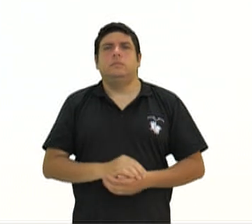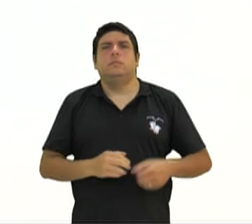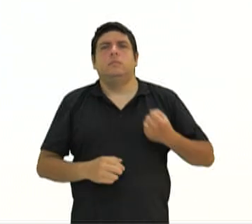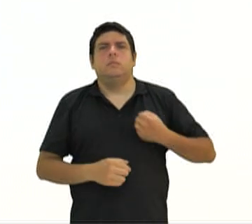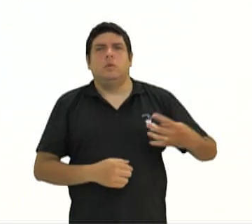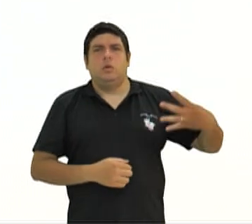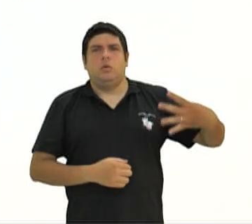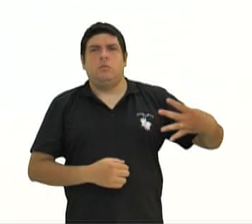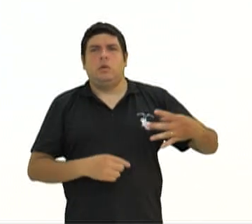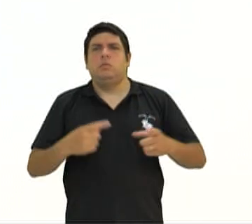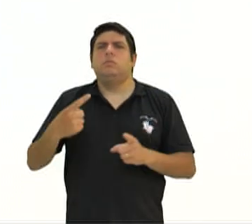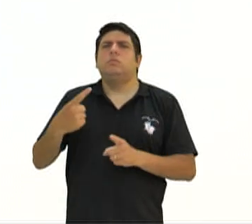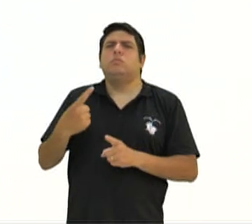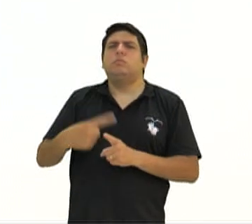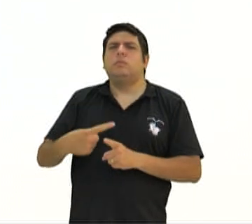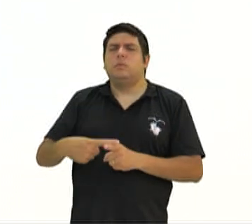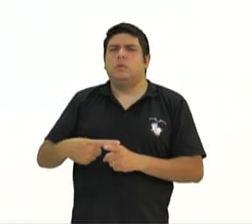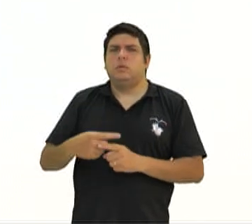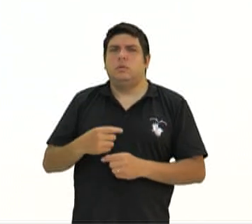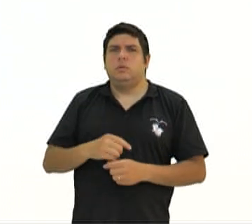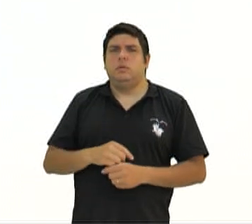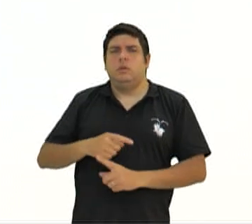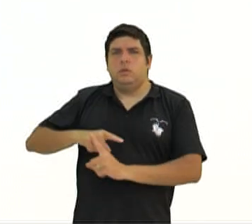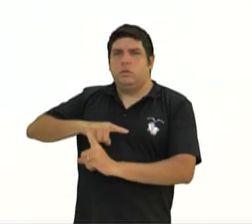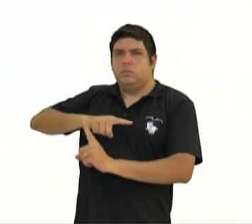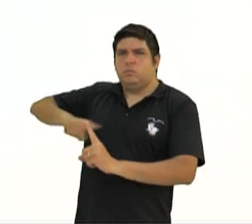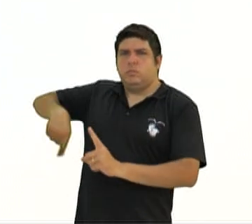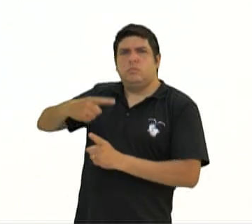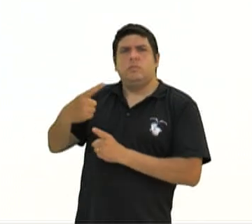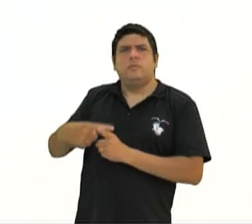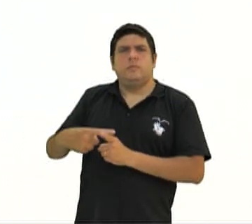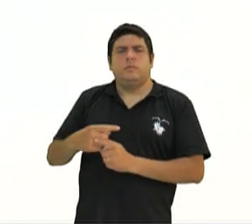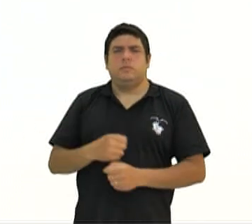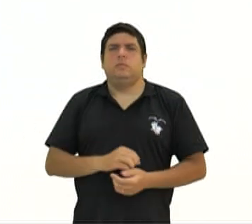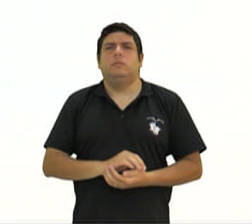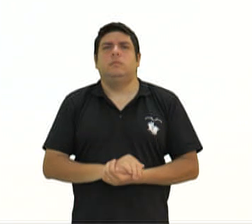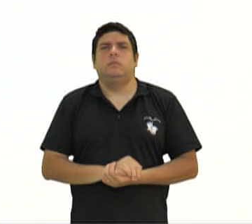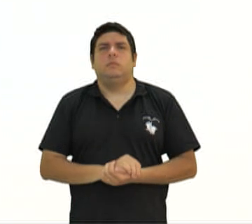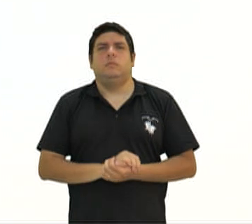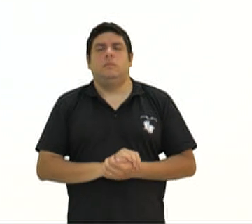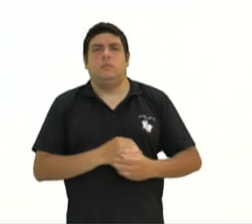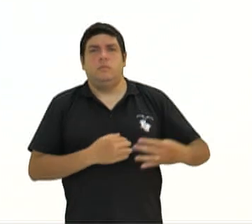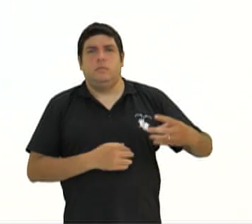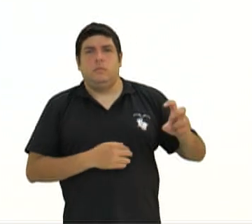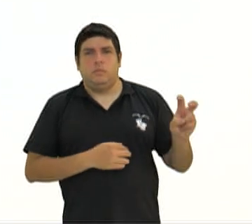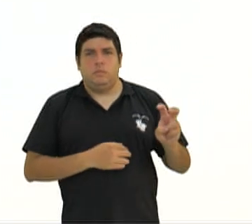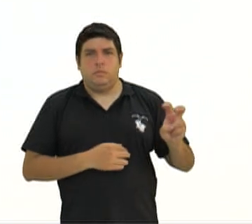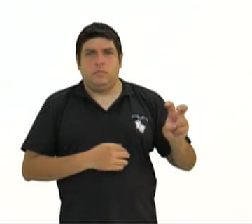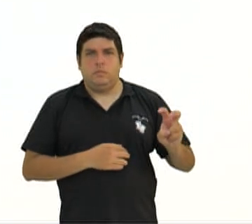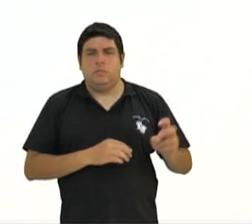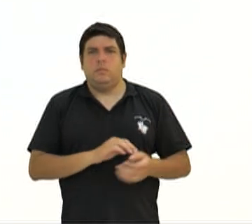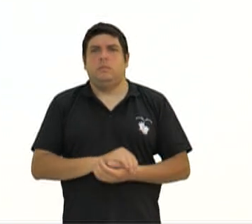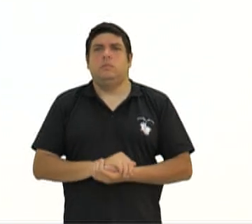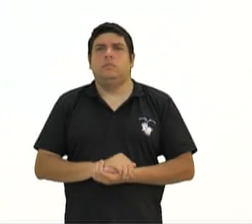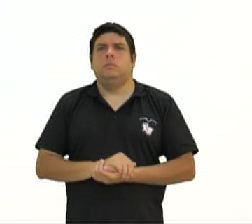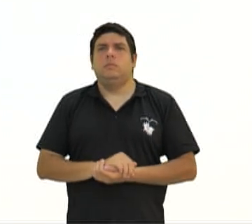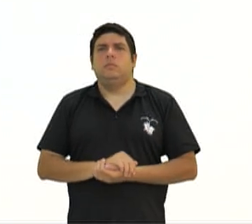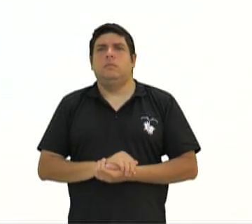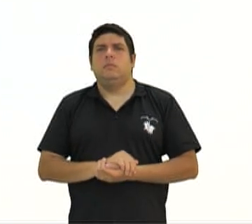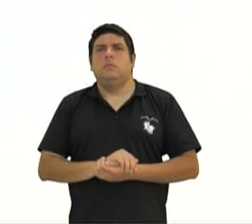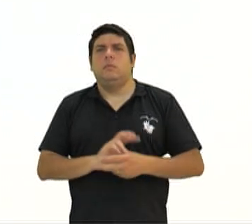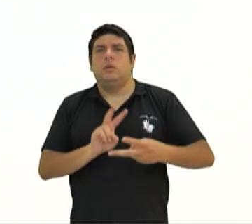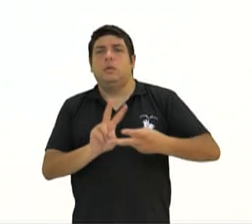Why? Por que ele proibiu que você respondeu no número 3? 5. And what happened in prison? E o